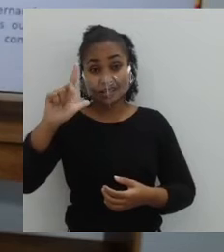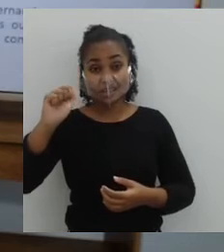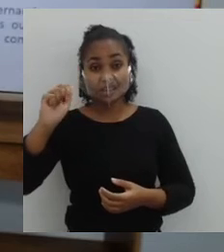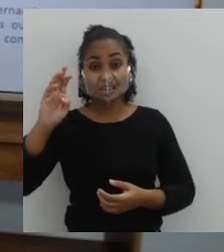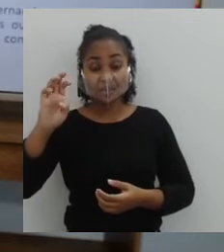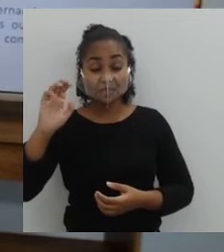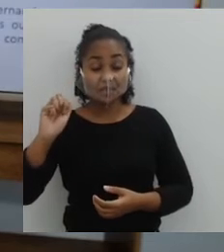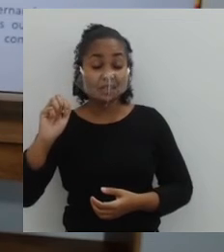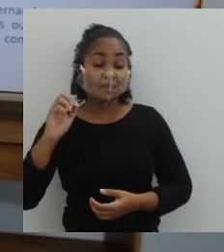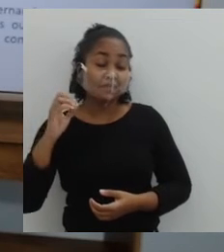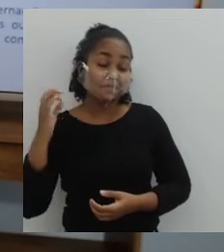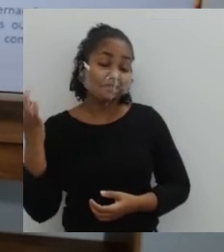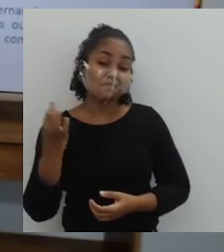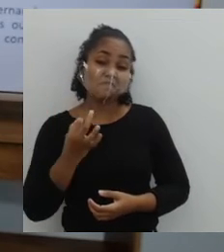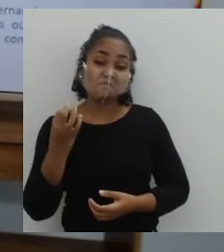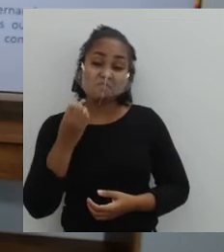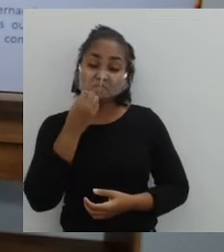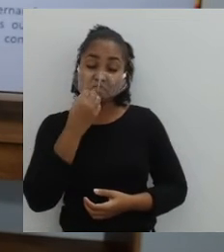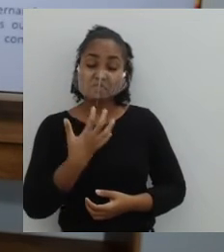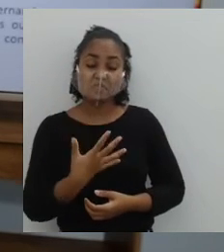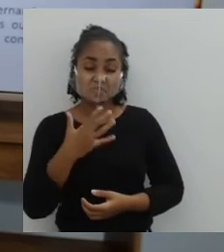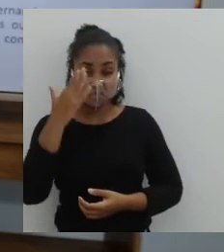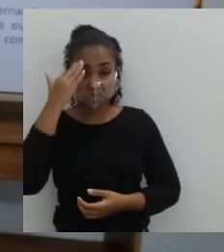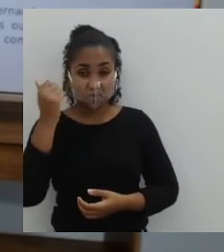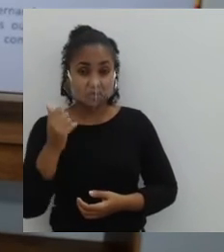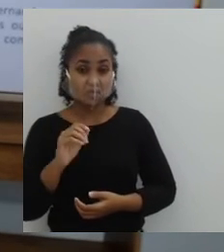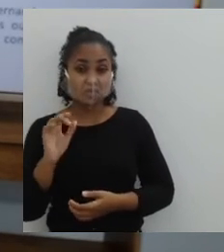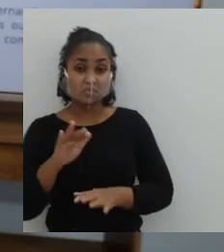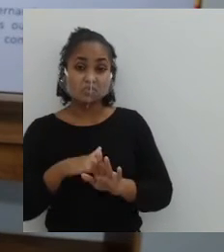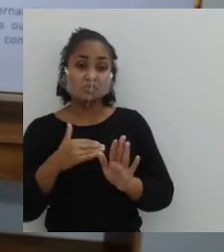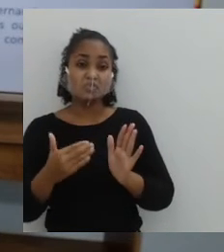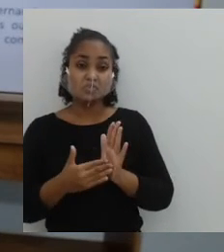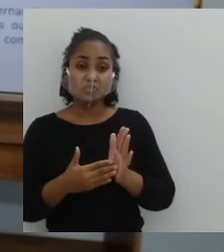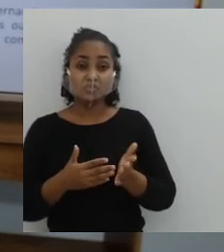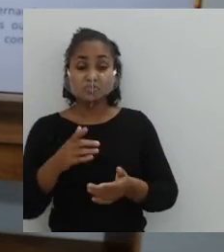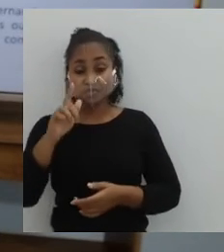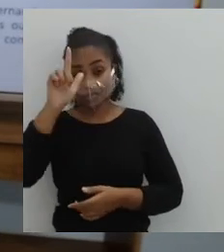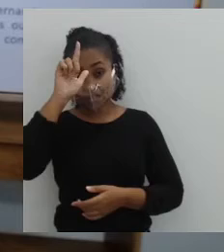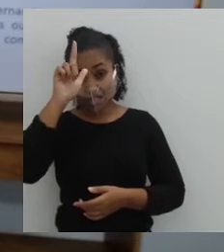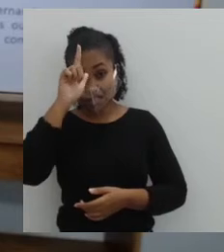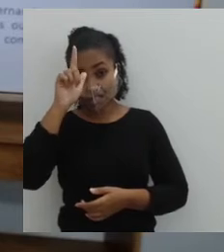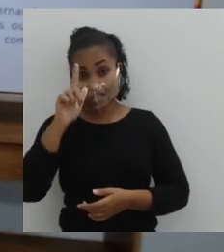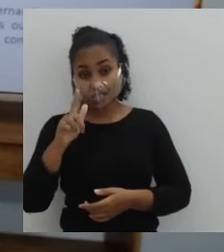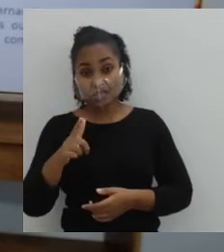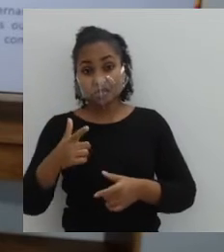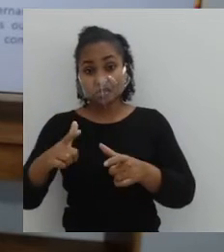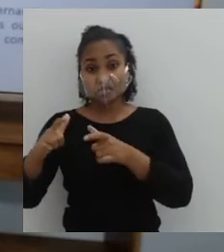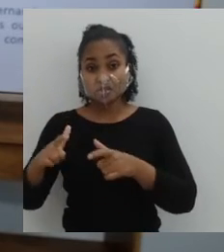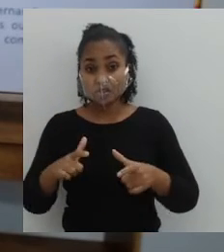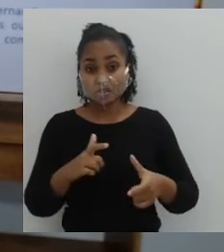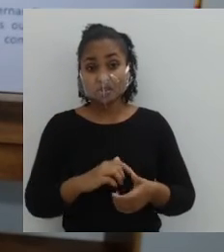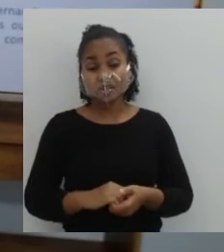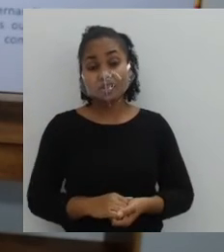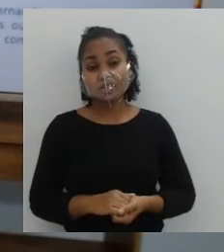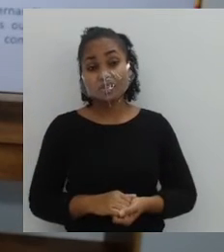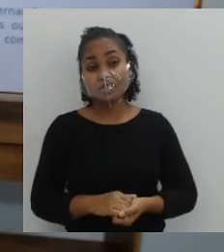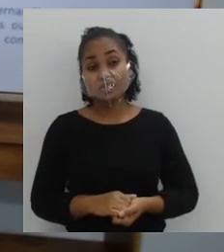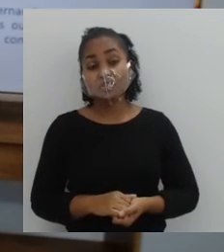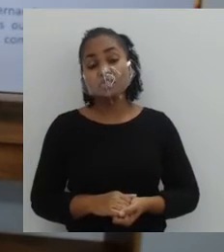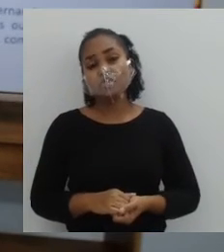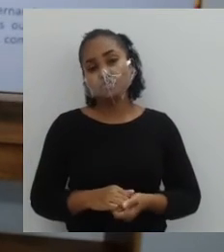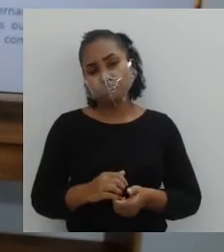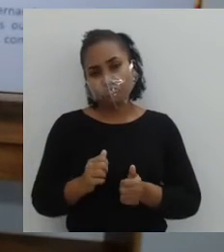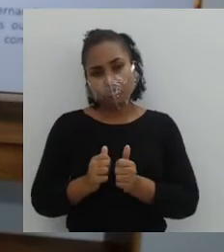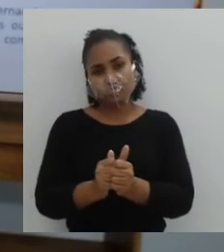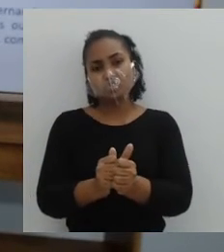viu, minha gente? Então, olha lá, tendo como principal nome Domingos Fernandes Calabar, exímio conhecedor da região, né? Como tantos